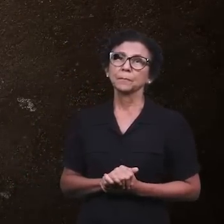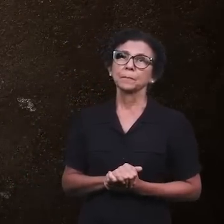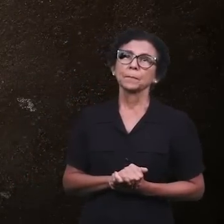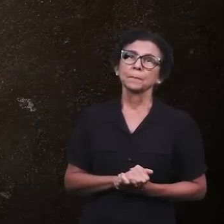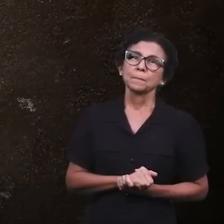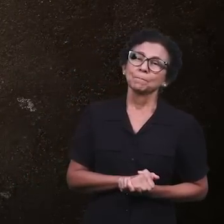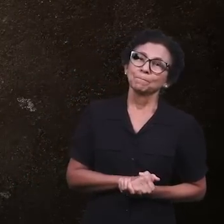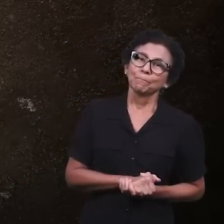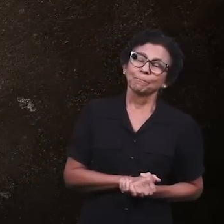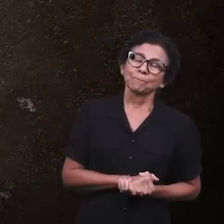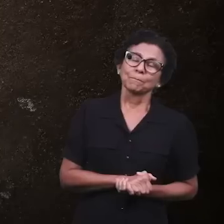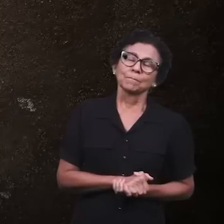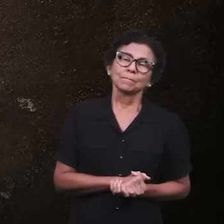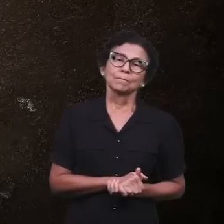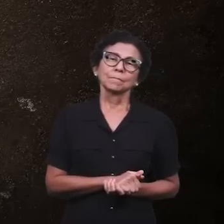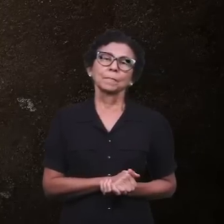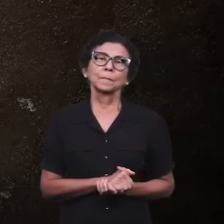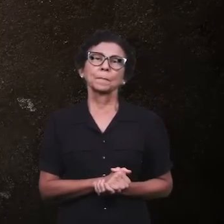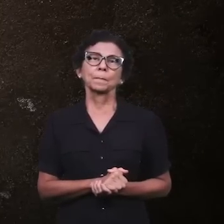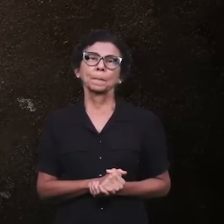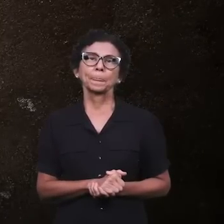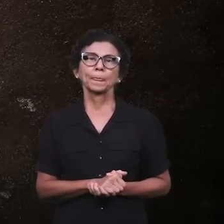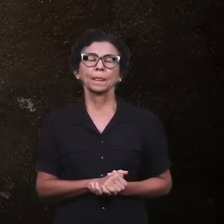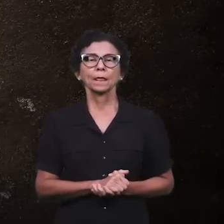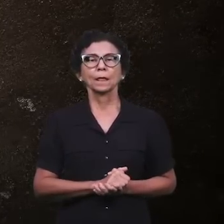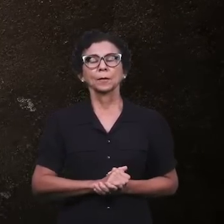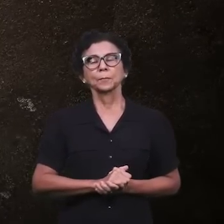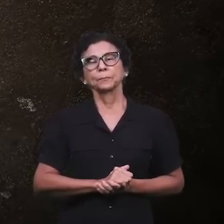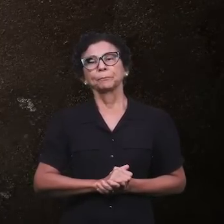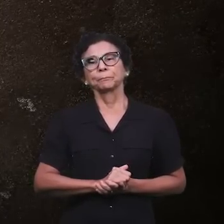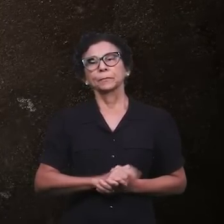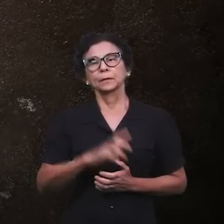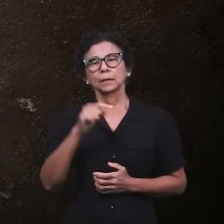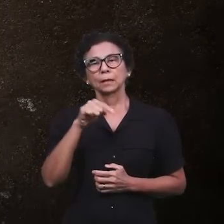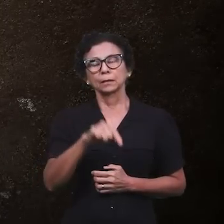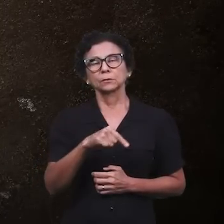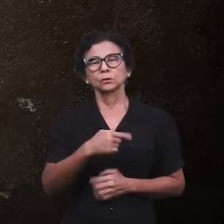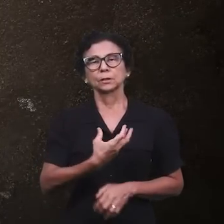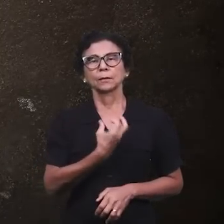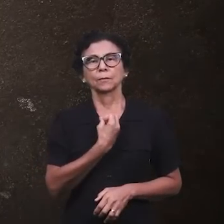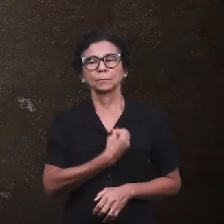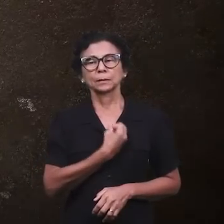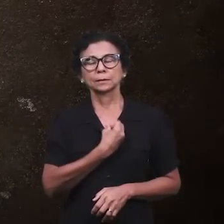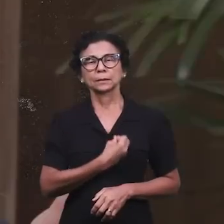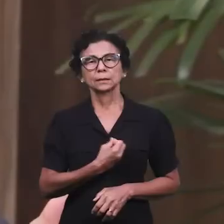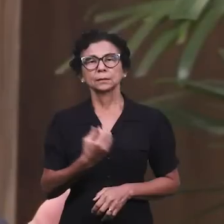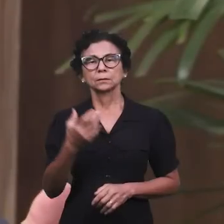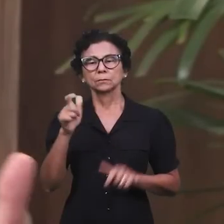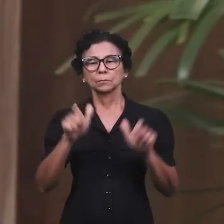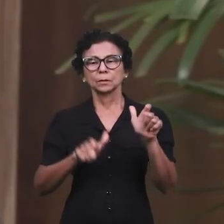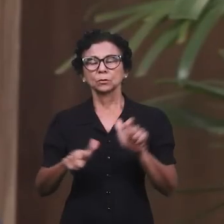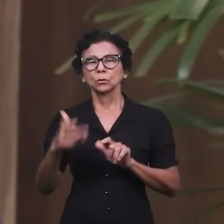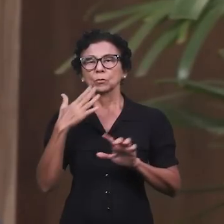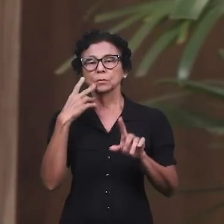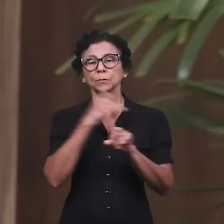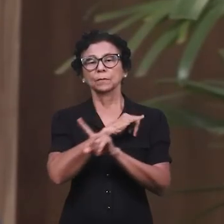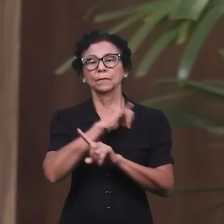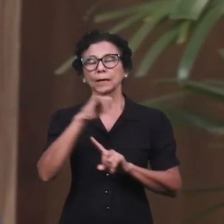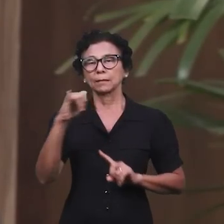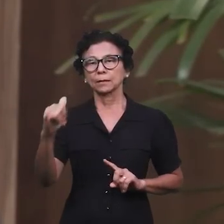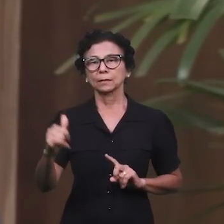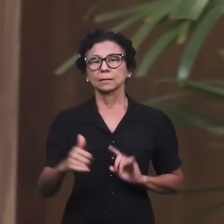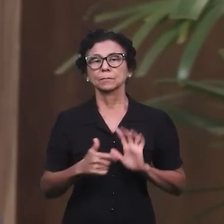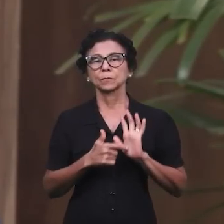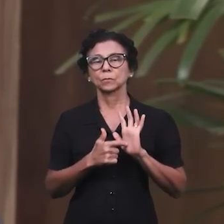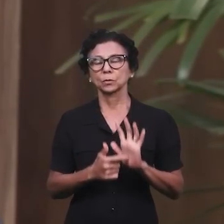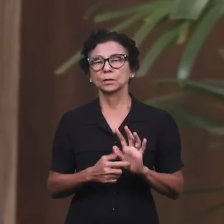os profetas, havia os servos ali, mostrando que o homem morreu,